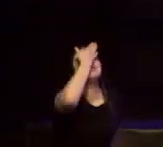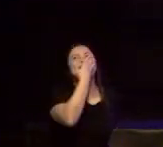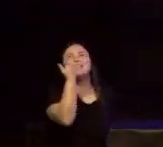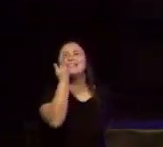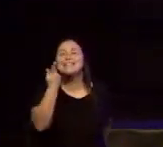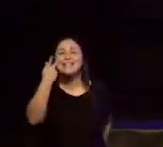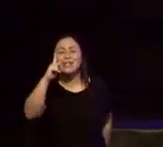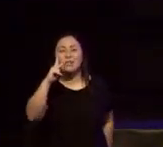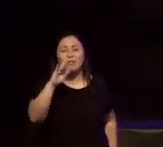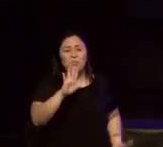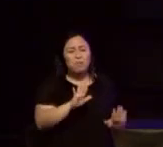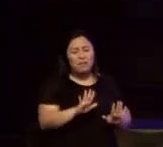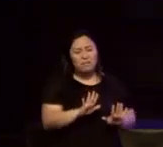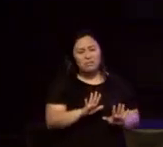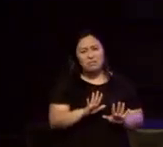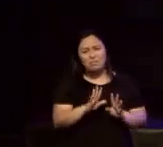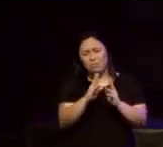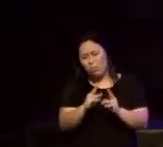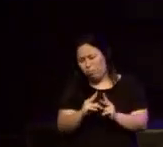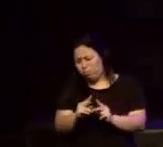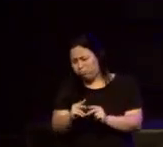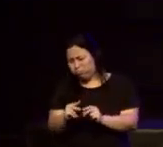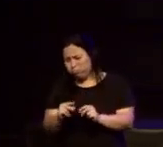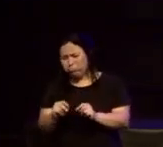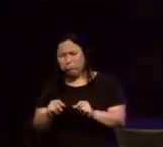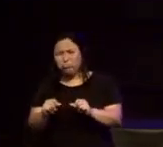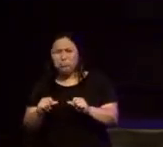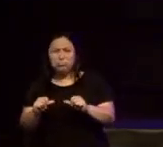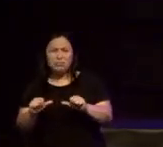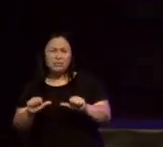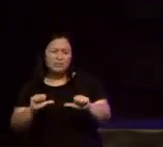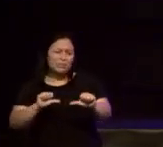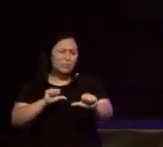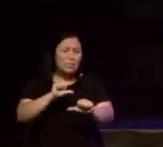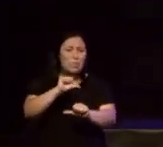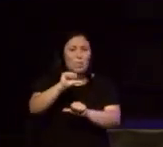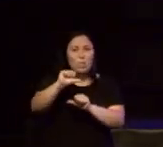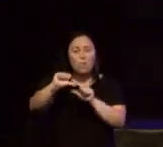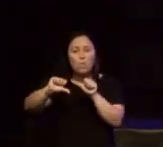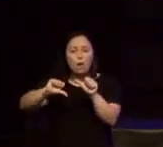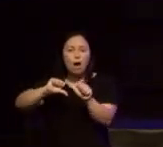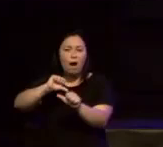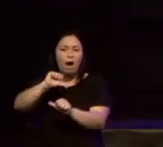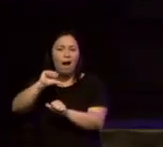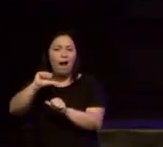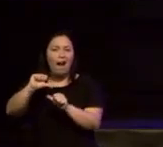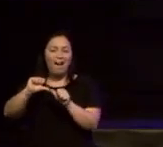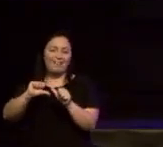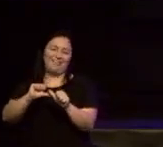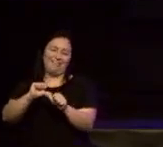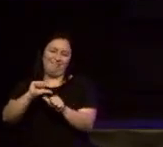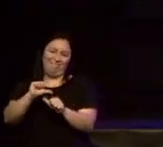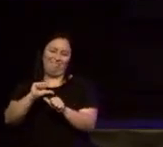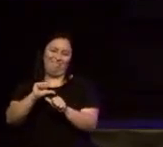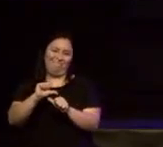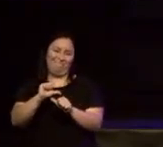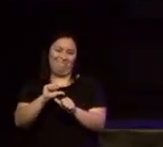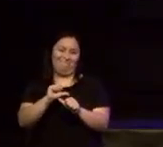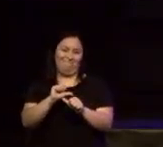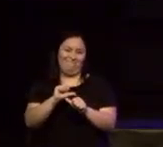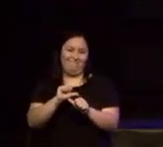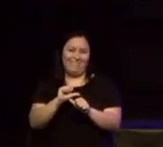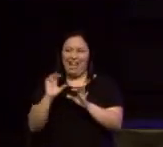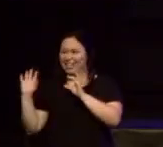Quem sabe a maneira como Deus vai começar a transformar toda a nossa história seja simplesmente como Ele começou a igreja. E